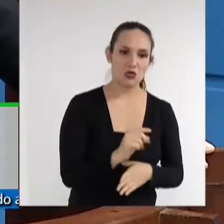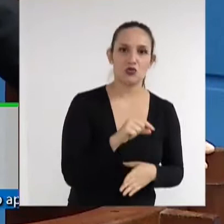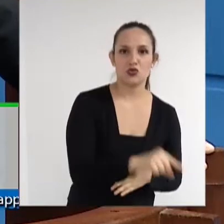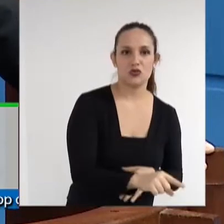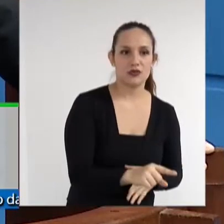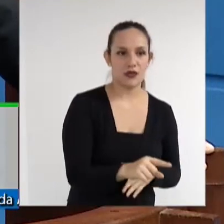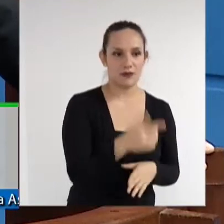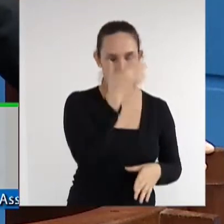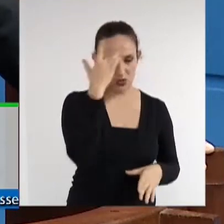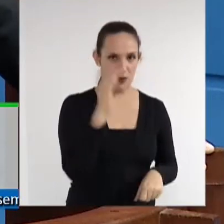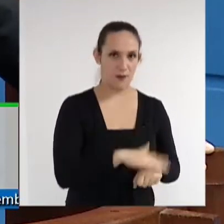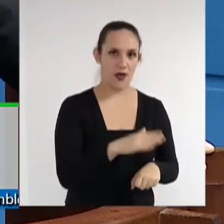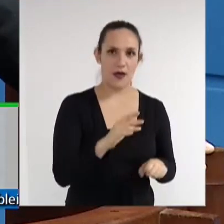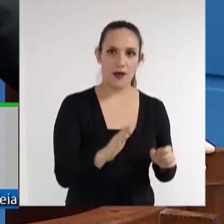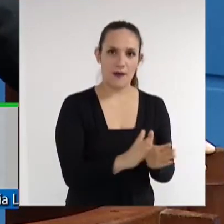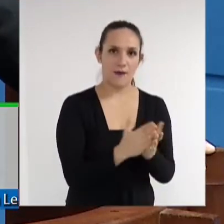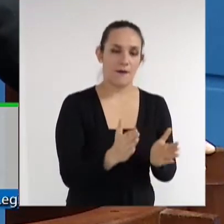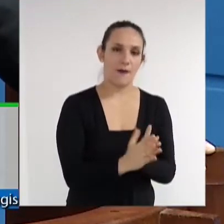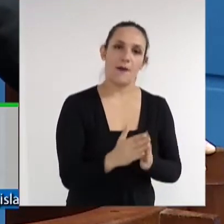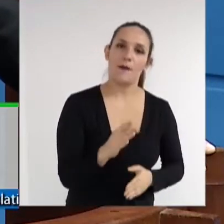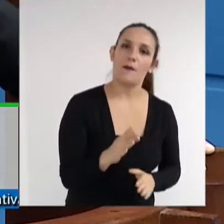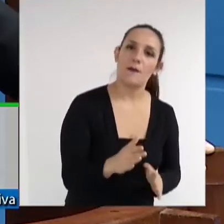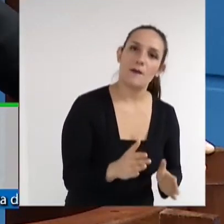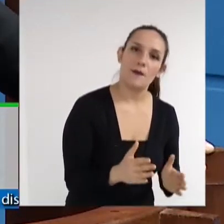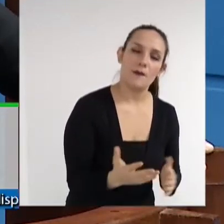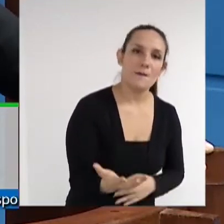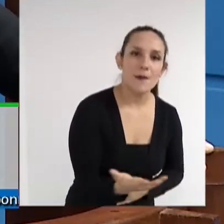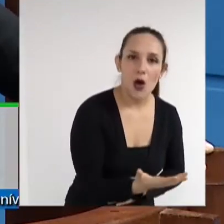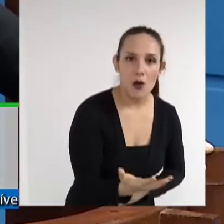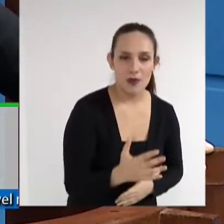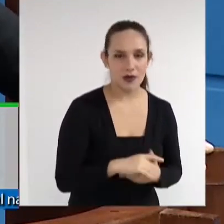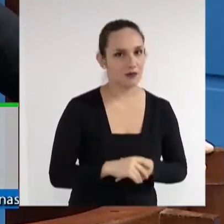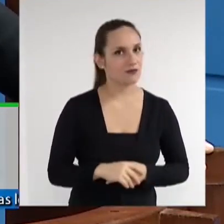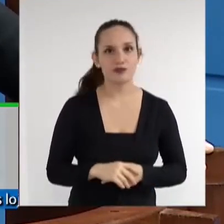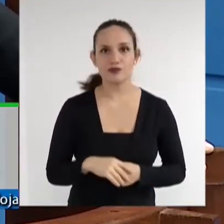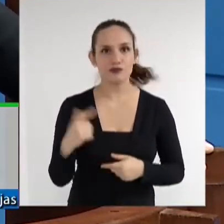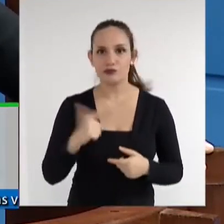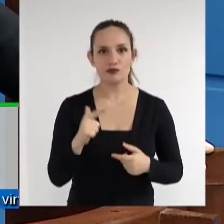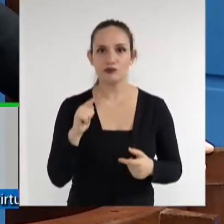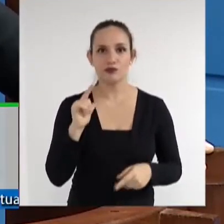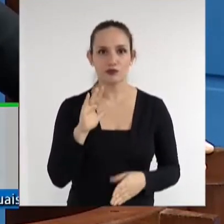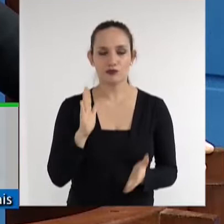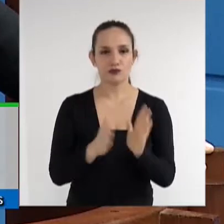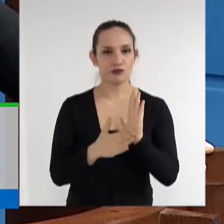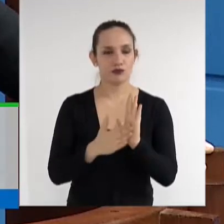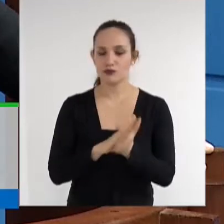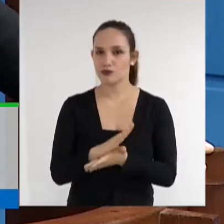atender aqueles que não ganham nada ou ganham muito pouco.